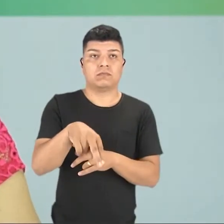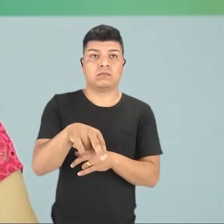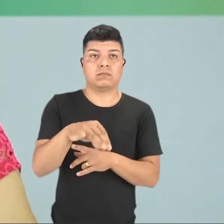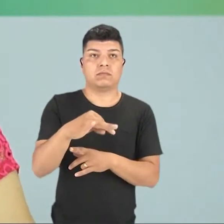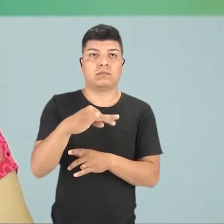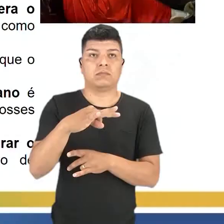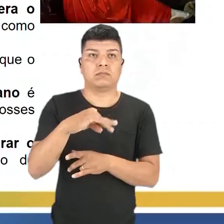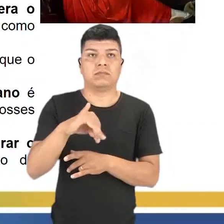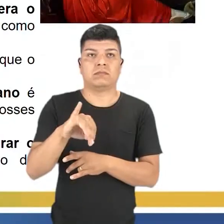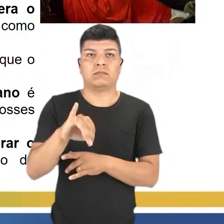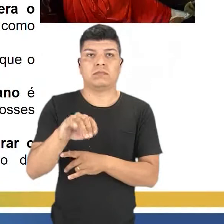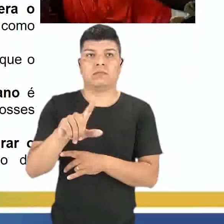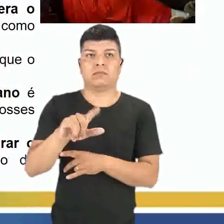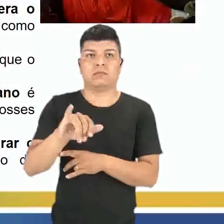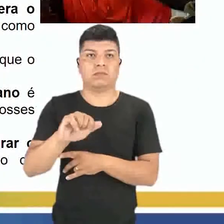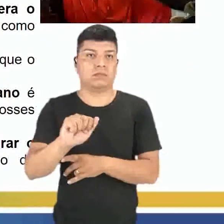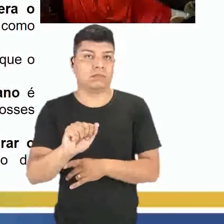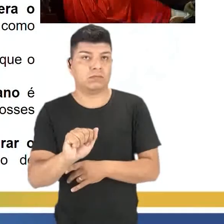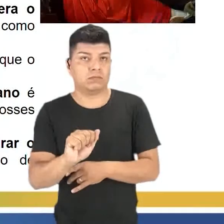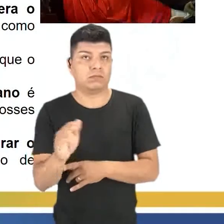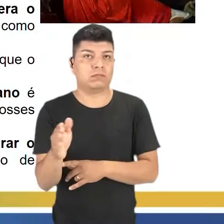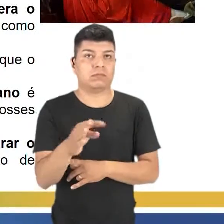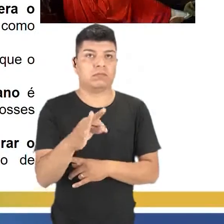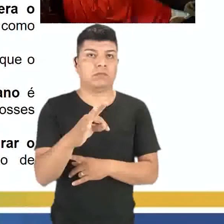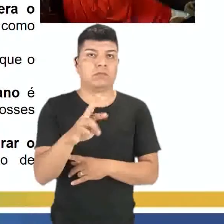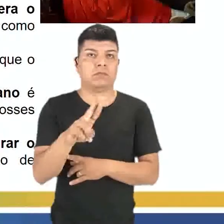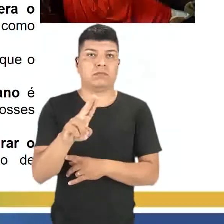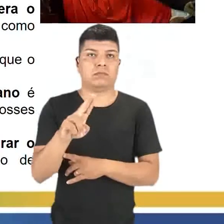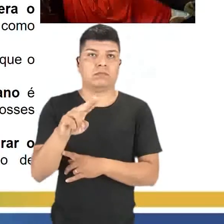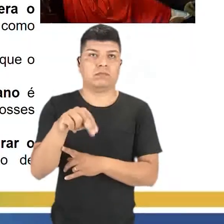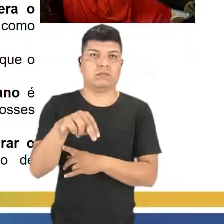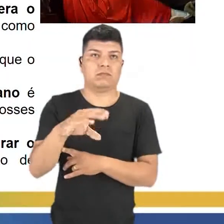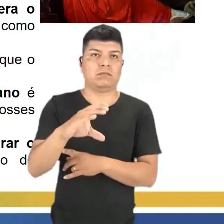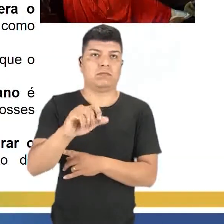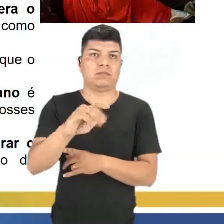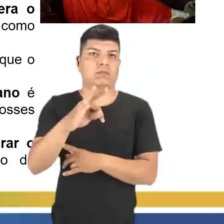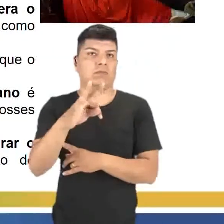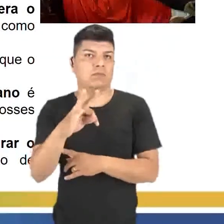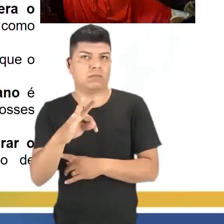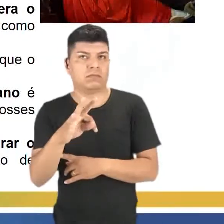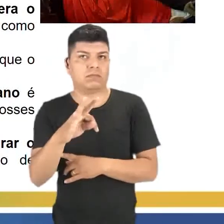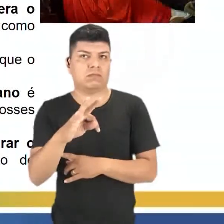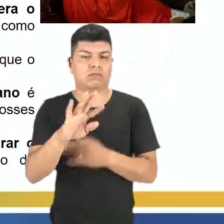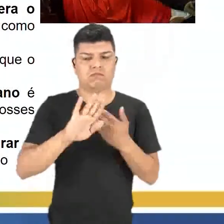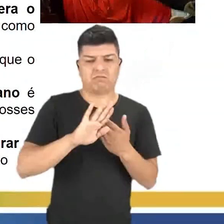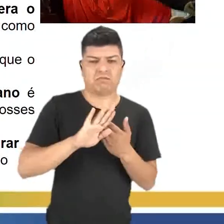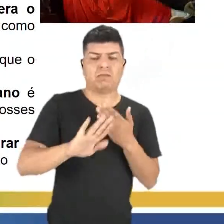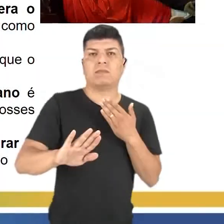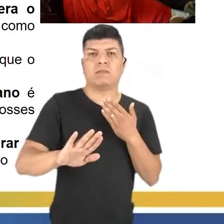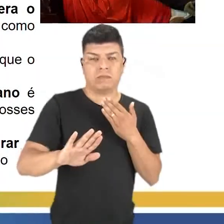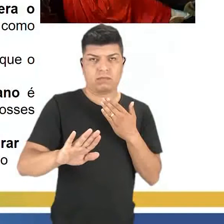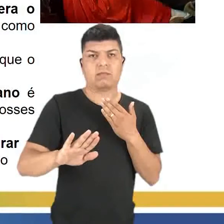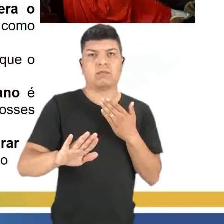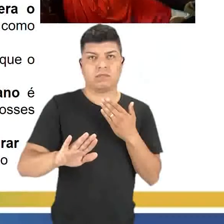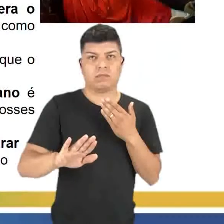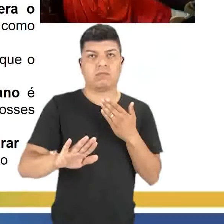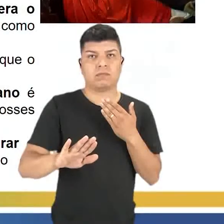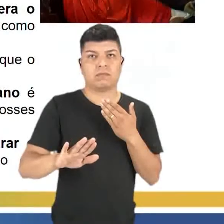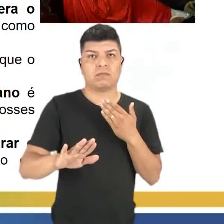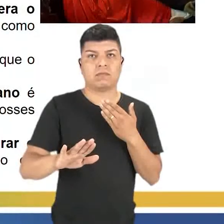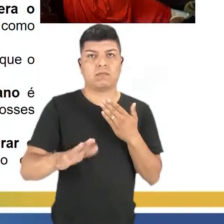inutilia truncat, ou seja, cortar o excesso, o rebuscamento formal que